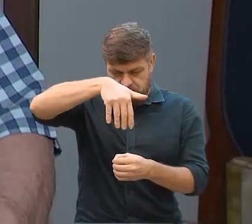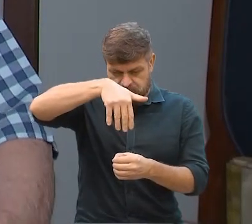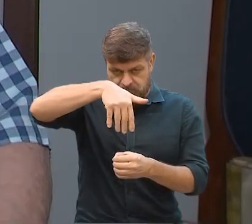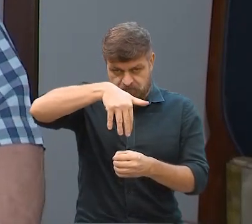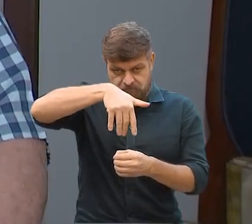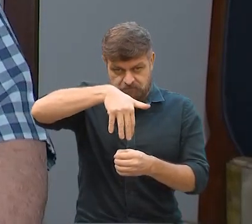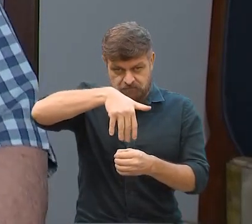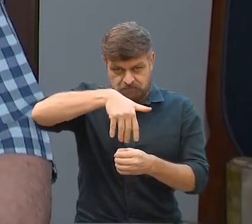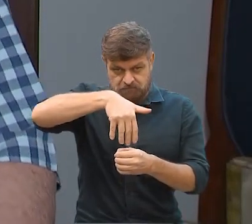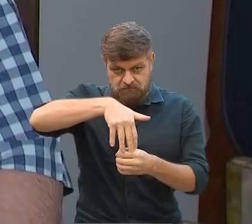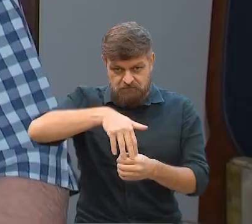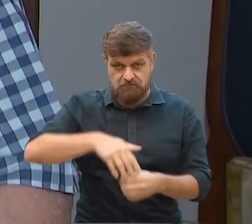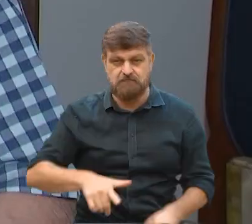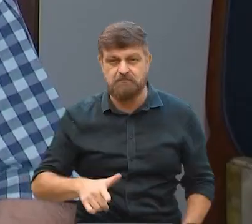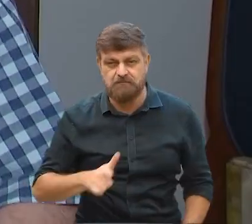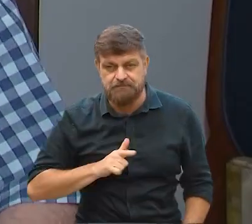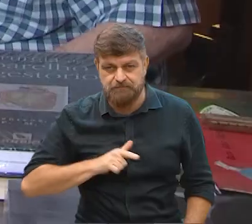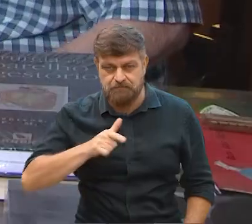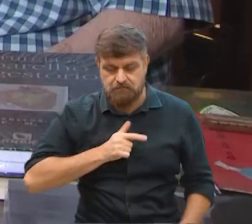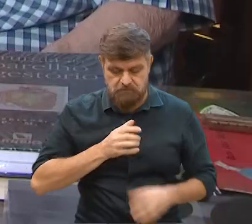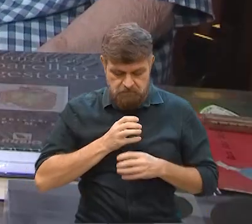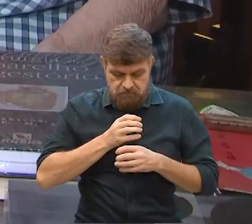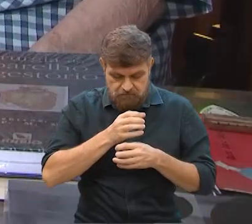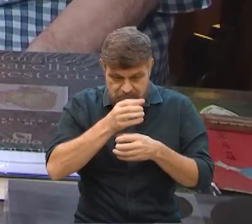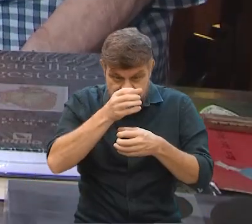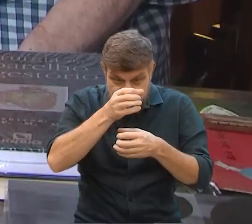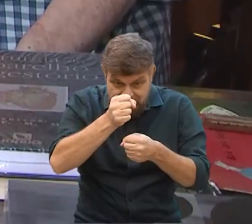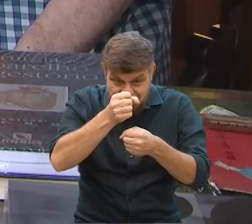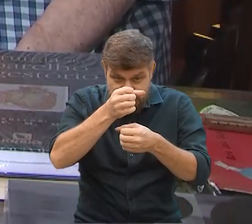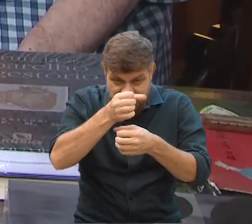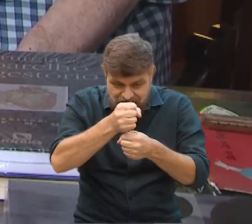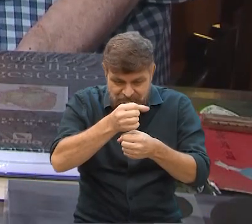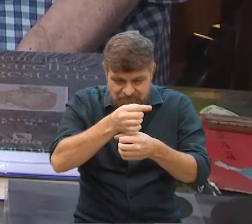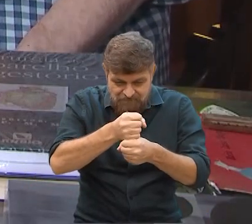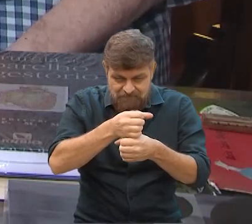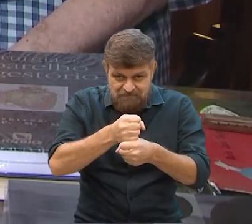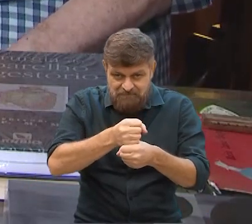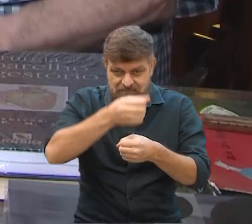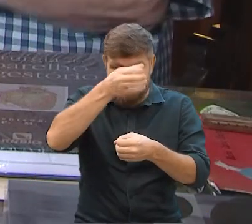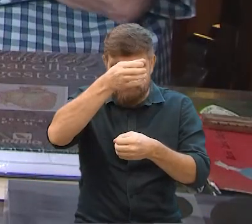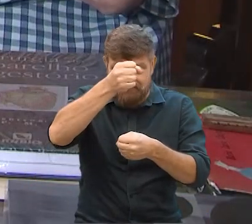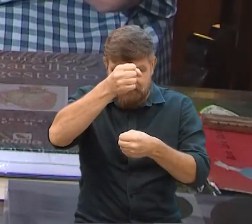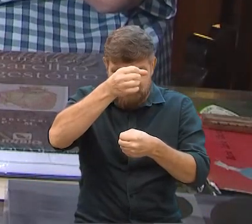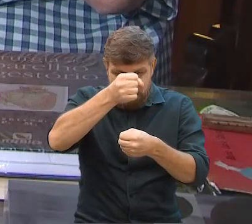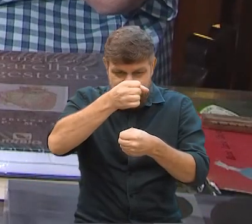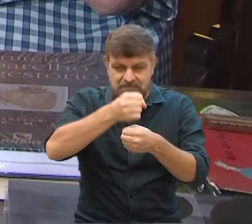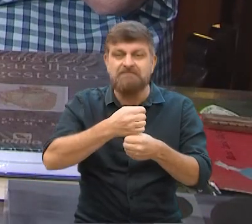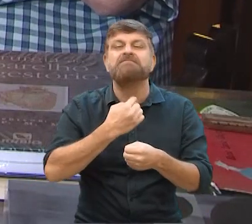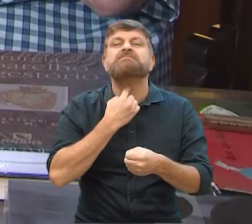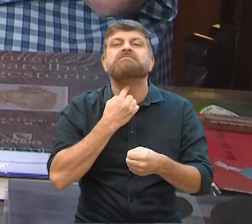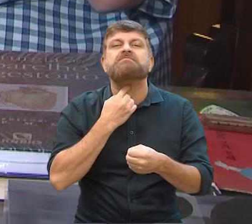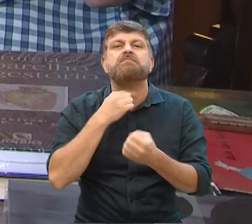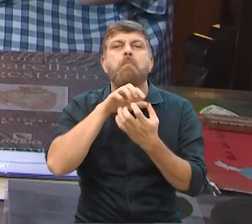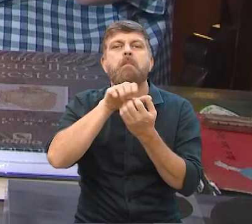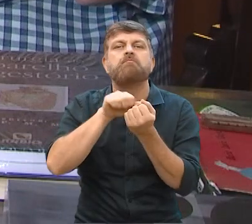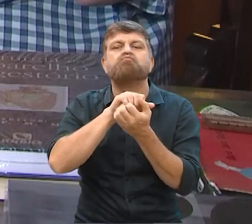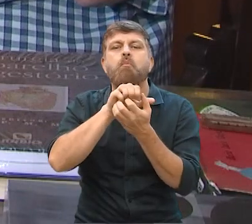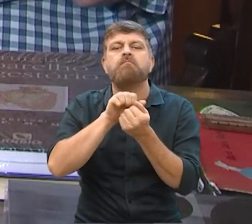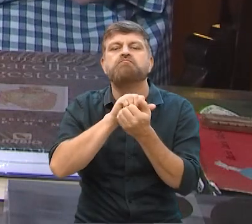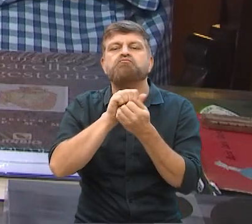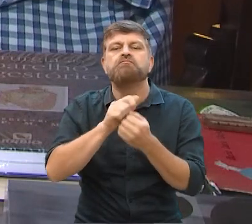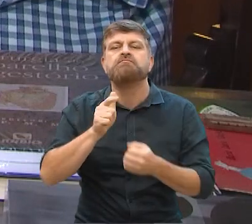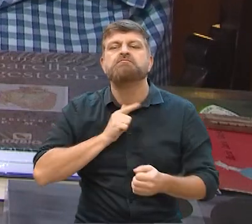Sim. evidente. Mas não é só por gravidade, o esôfago tem contrações. Logo aqui em cima, quando tem a